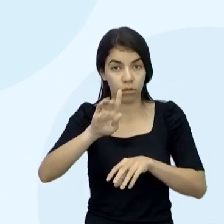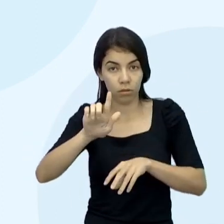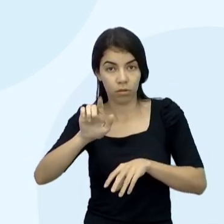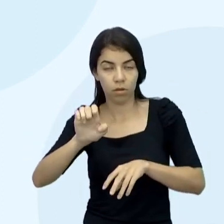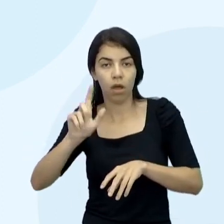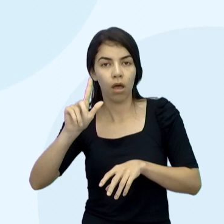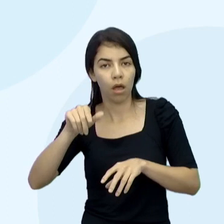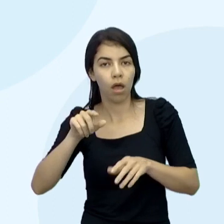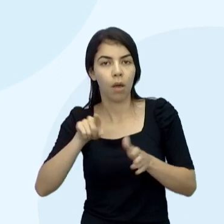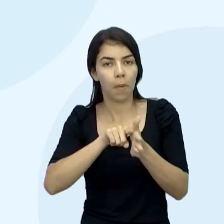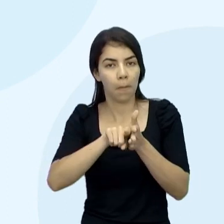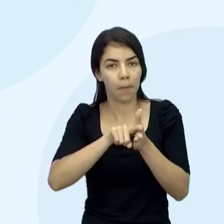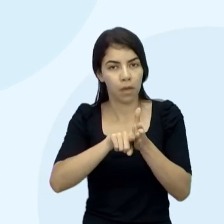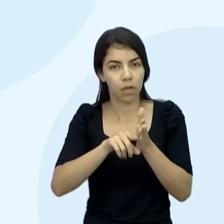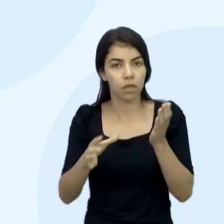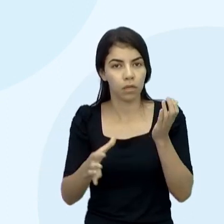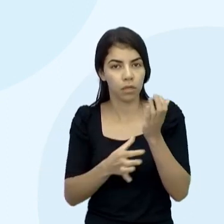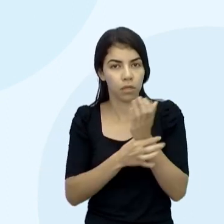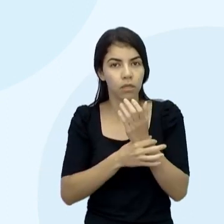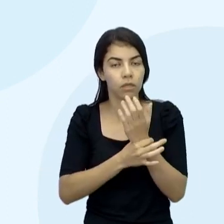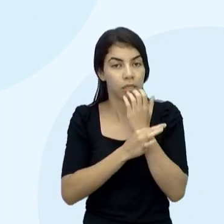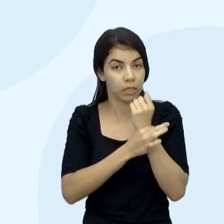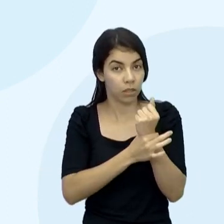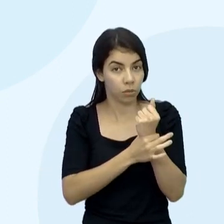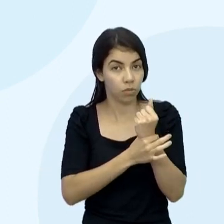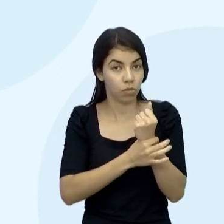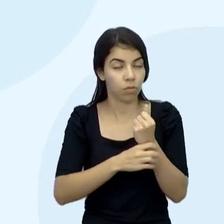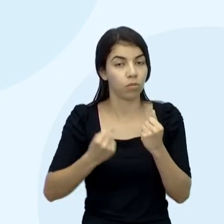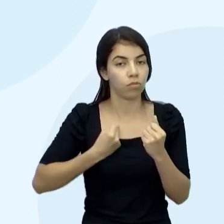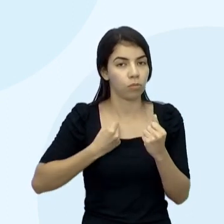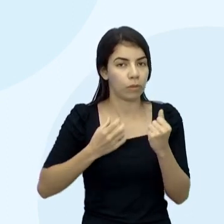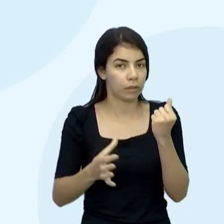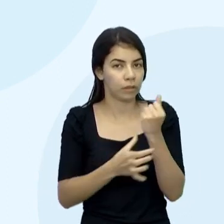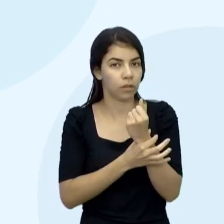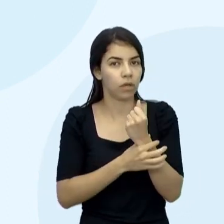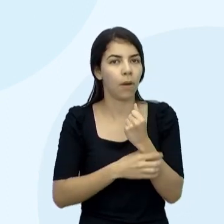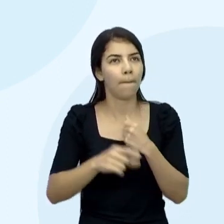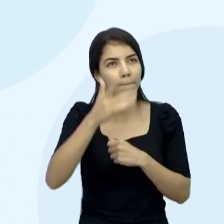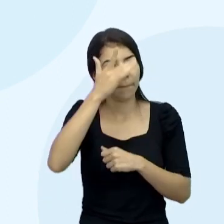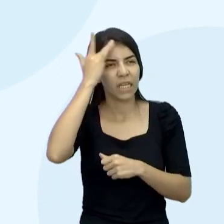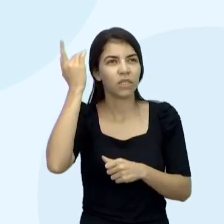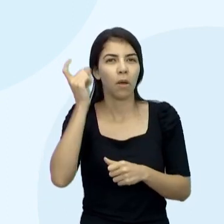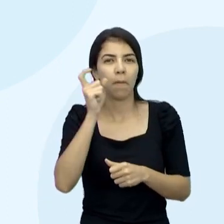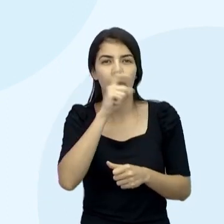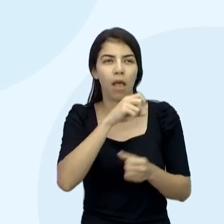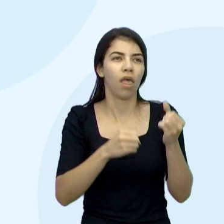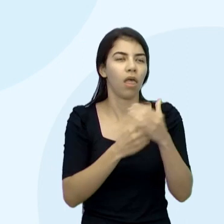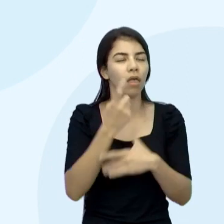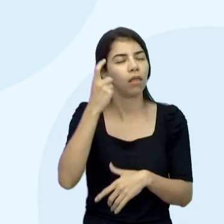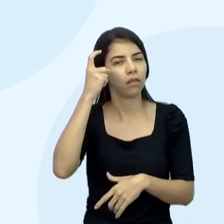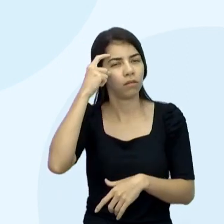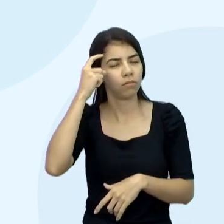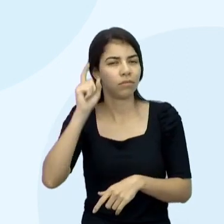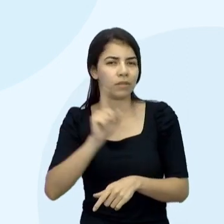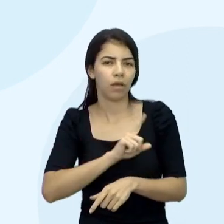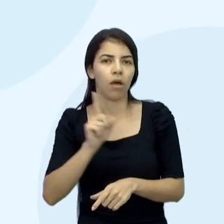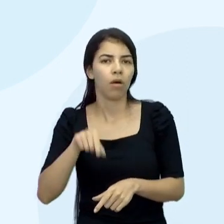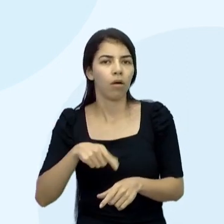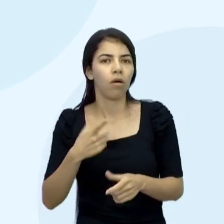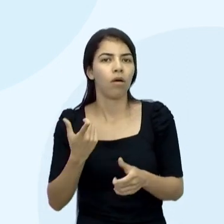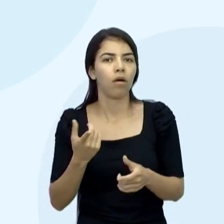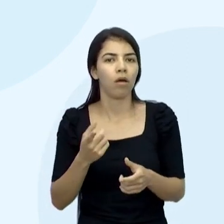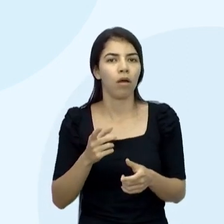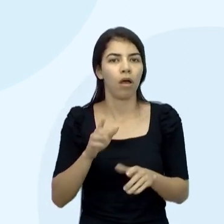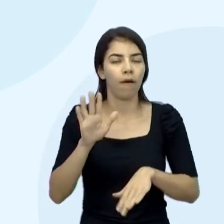pesquisa que traz números fiéis. Ninguém inventou, não. É comum nas aulas a gente criar